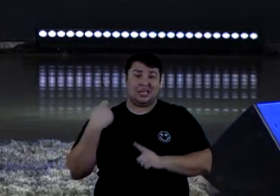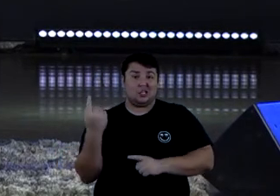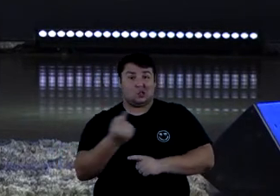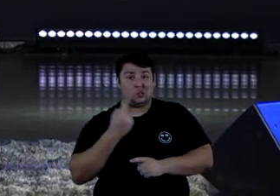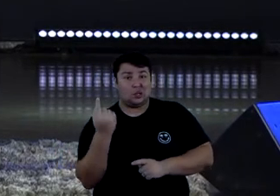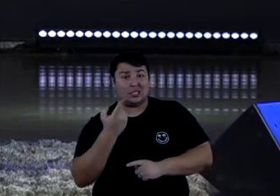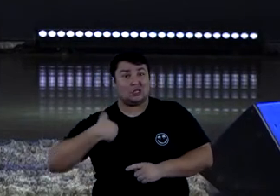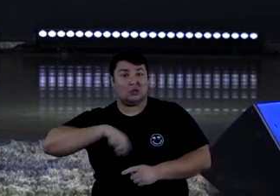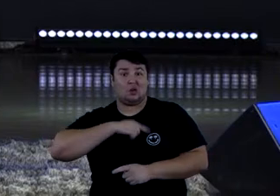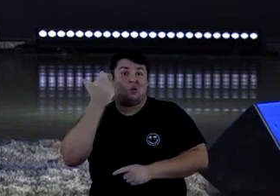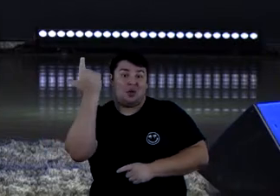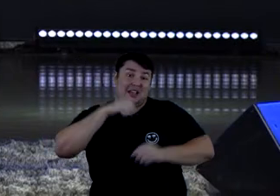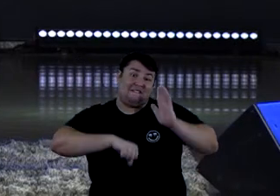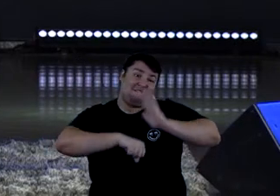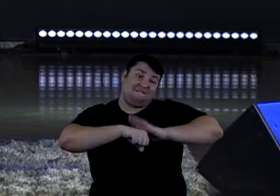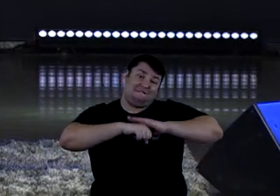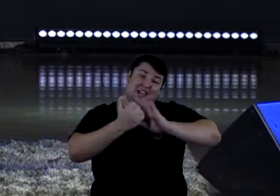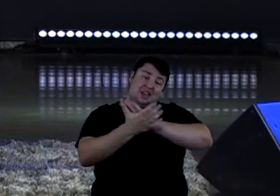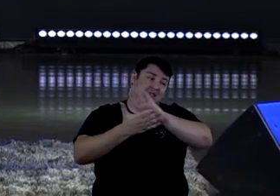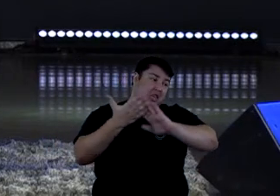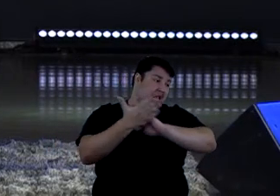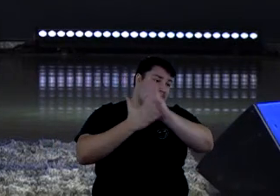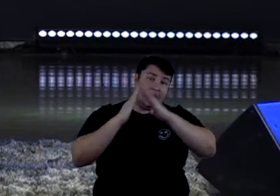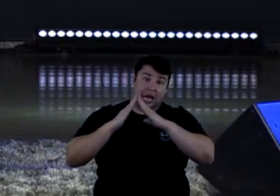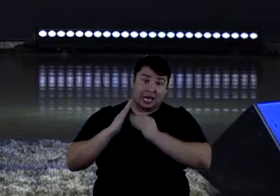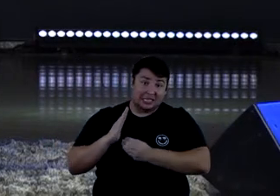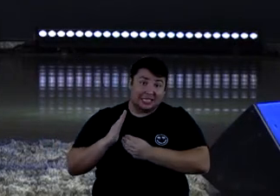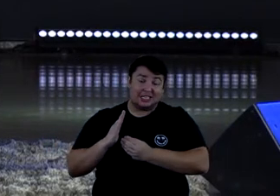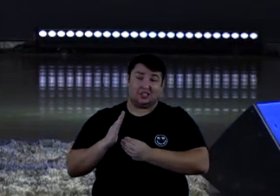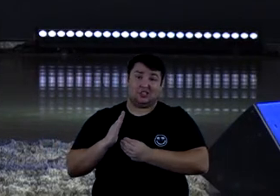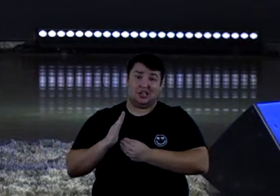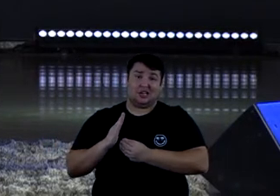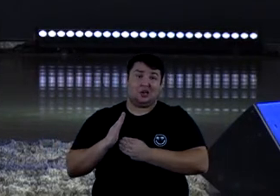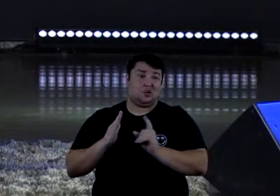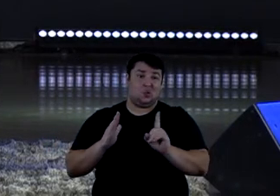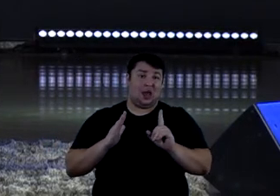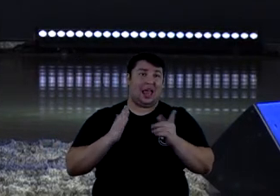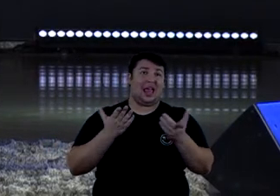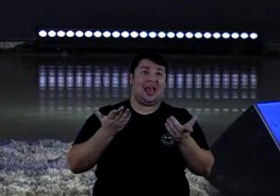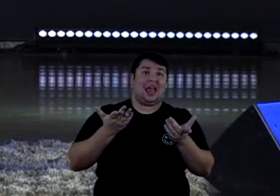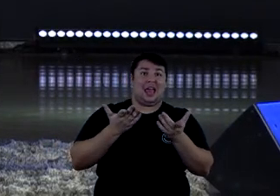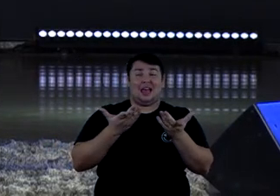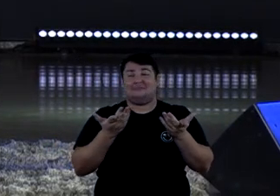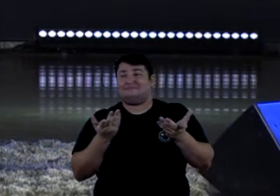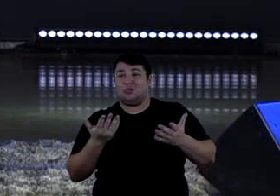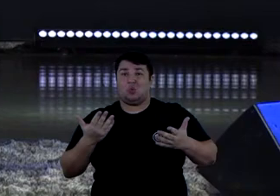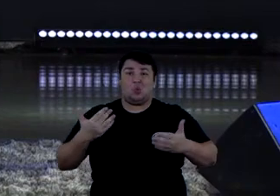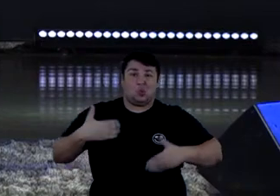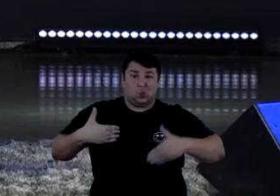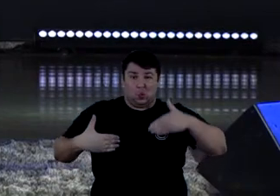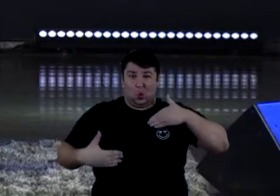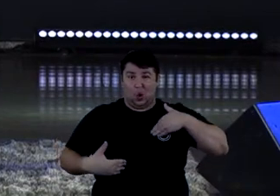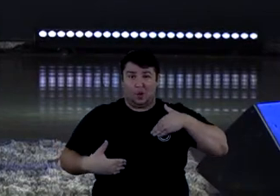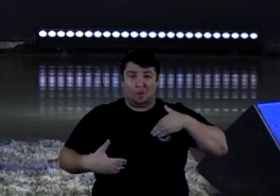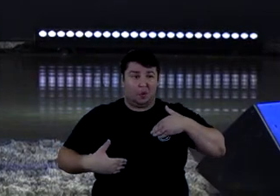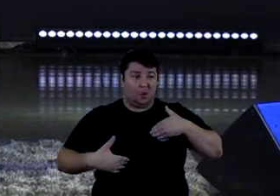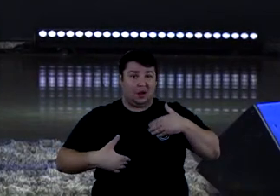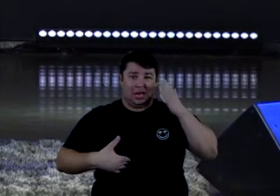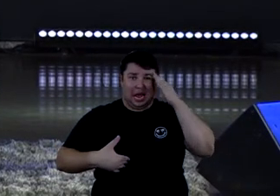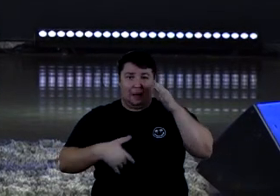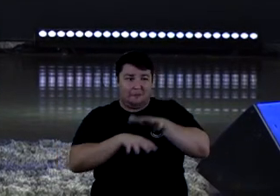fazer nada. A igreja é o corpo de Cristo, não é um corpo de membros deslocados, mas um corpo de membros